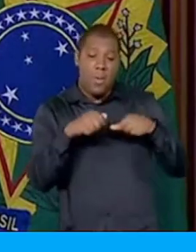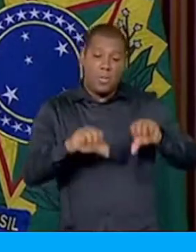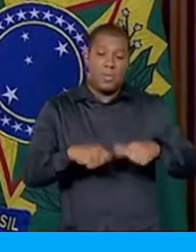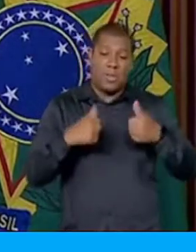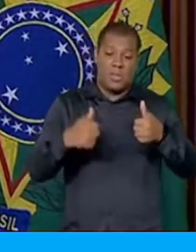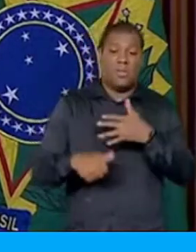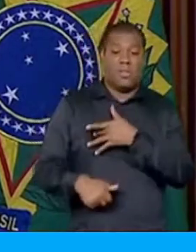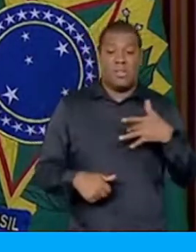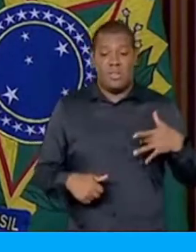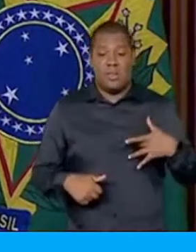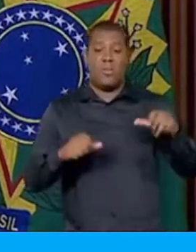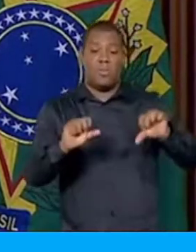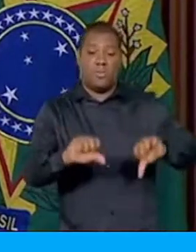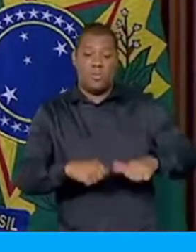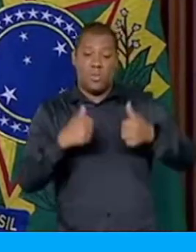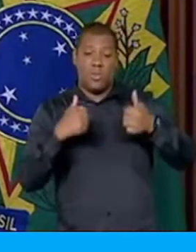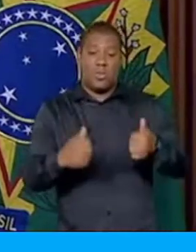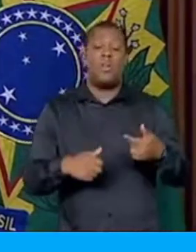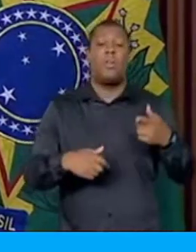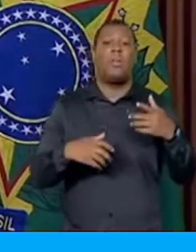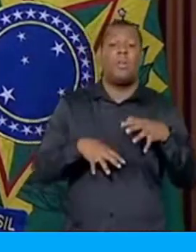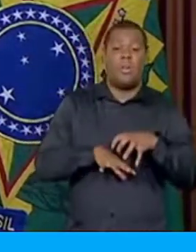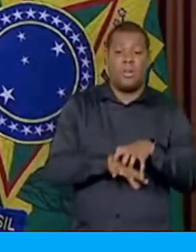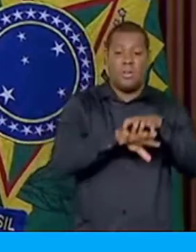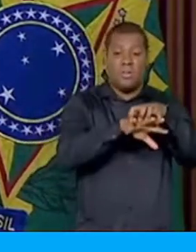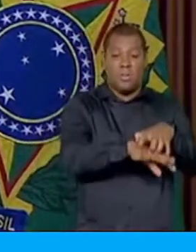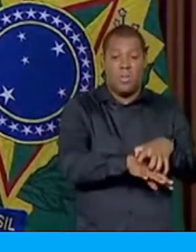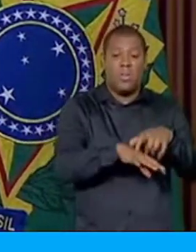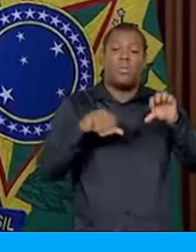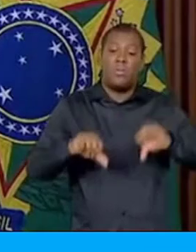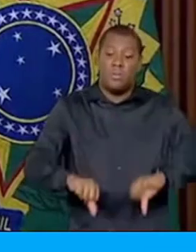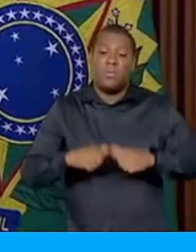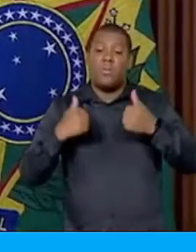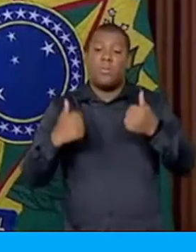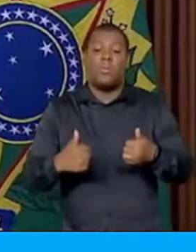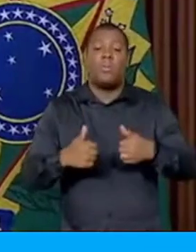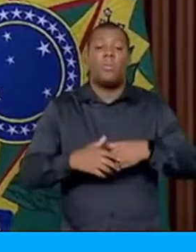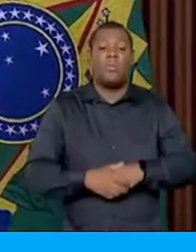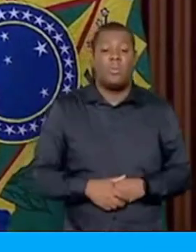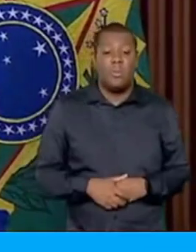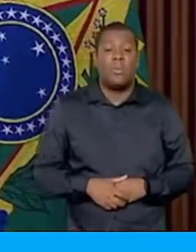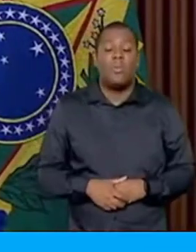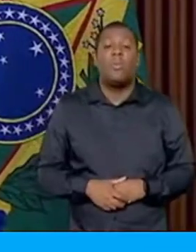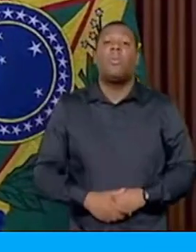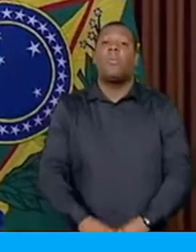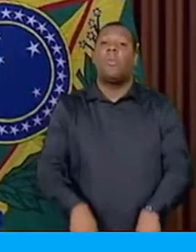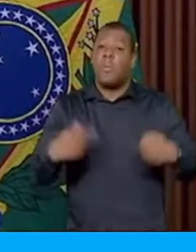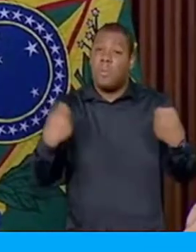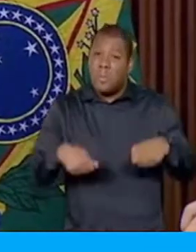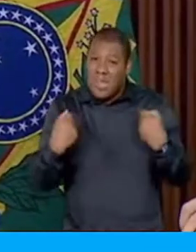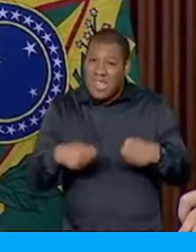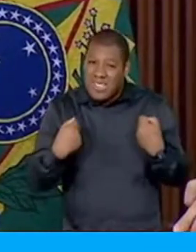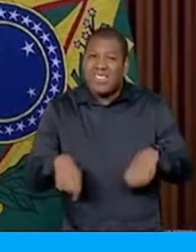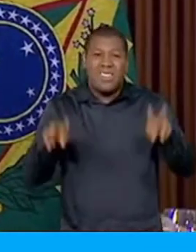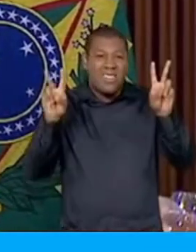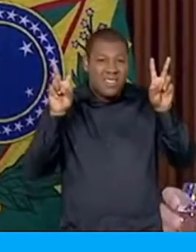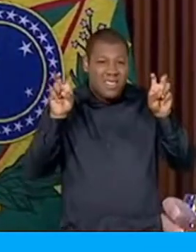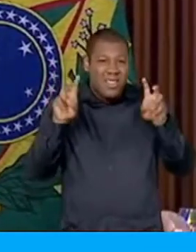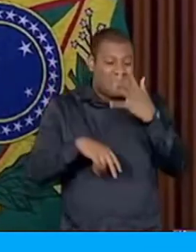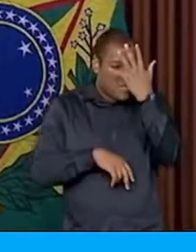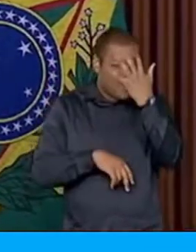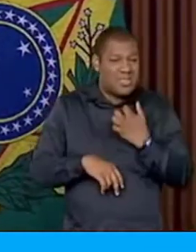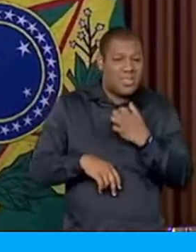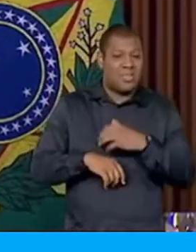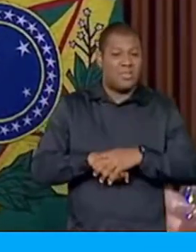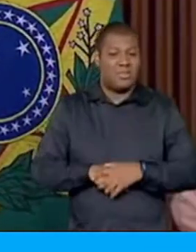o problema do transporte, o problema da agricultura. Nós temos que resolver uma coisa muito mais séria, que é a